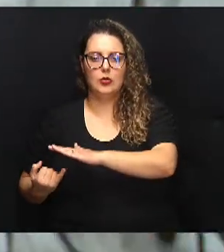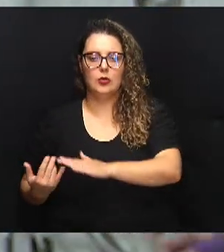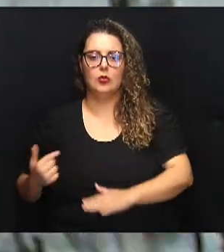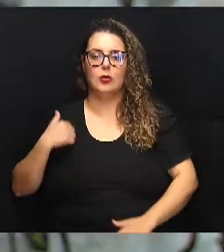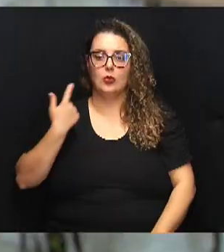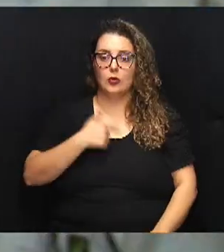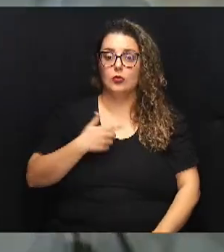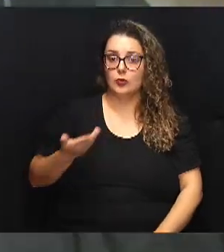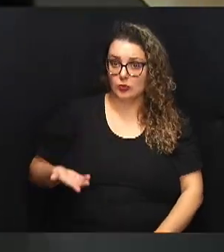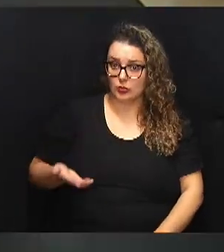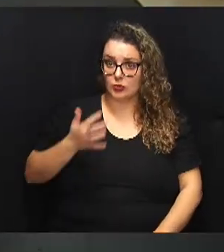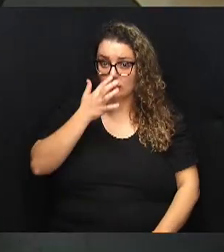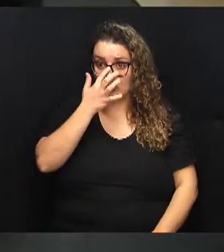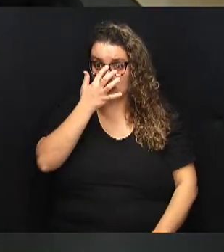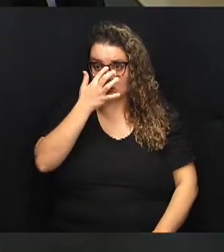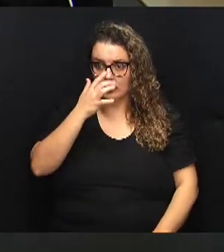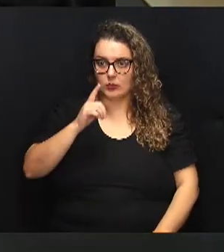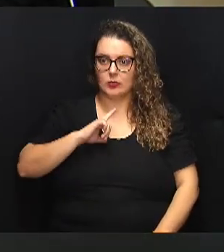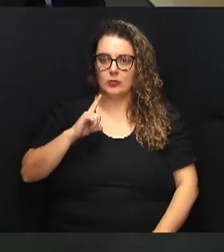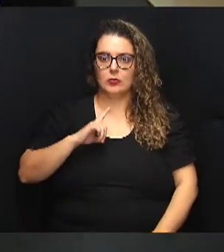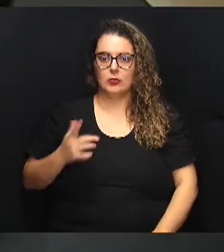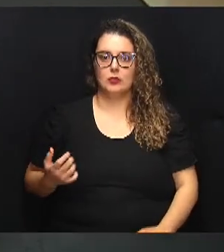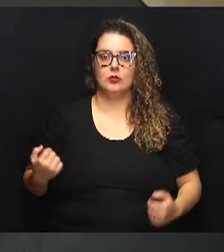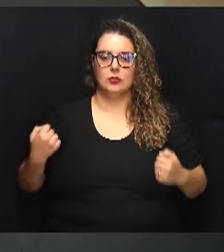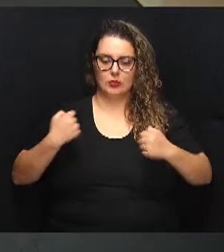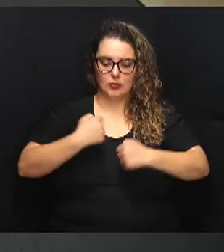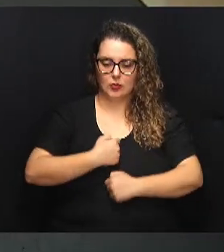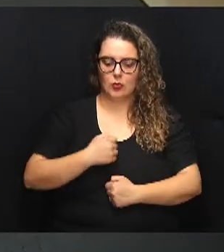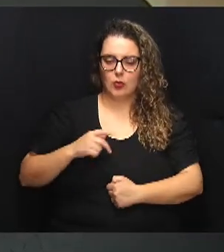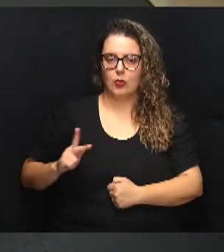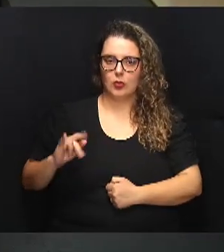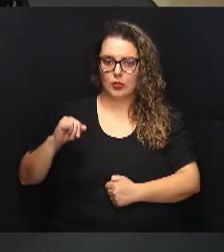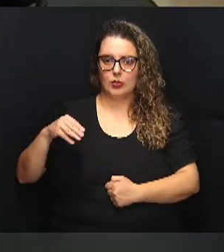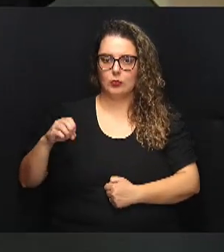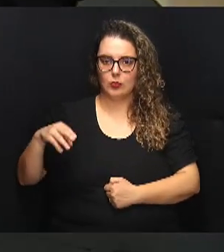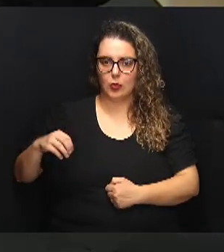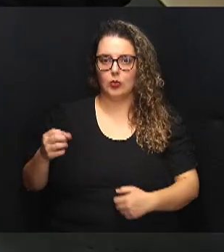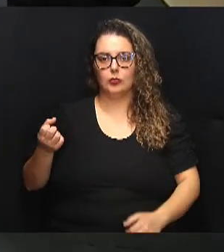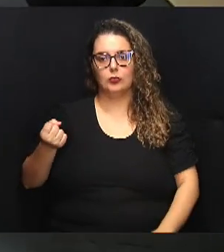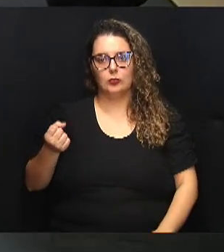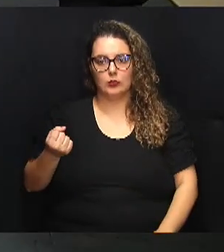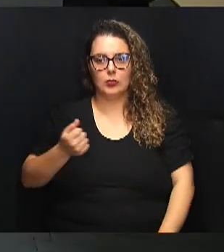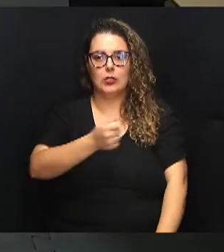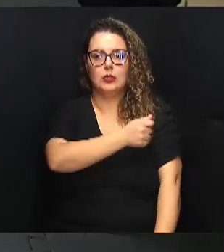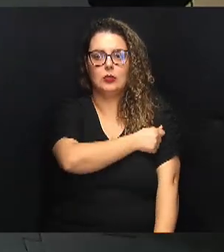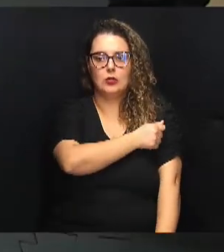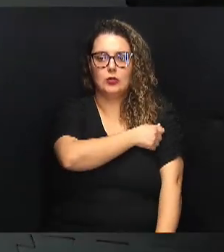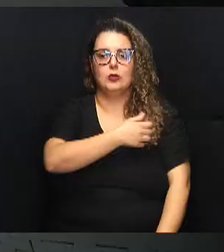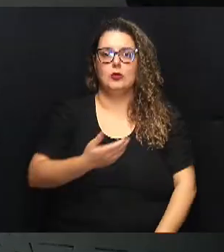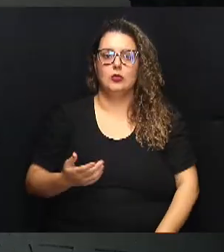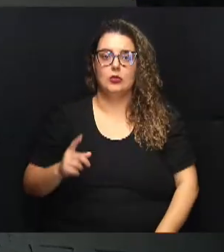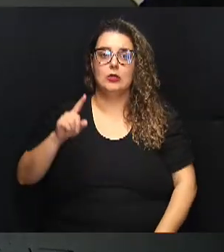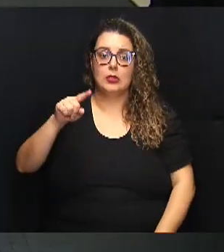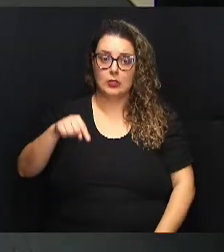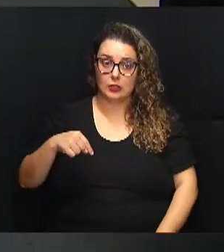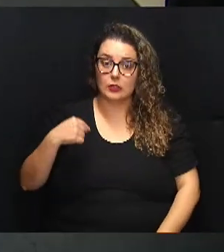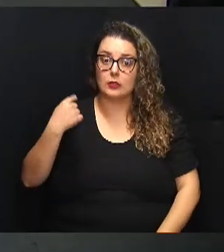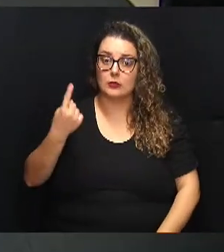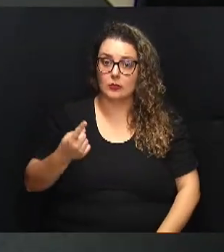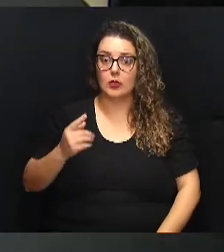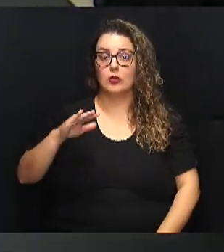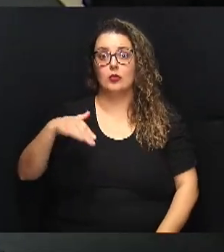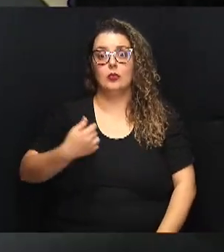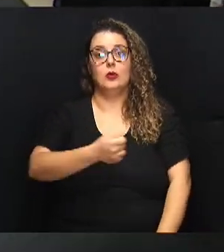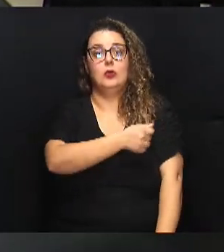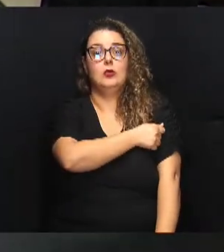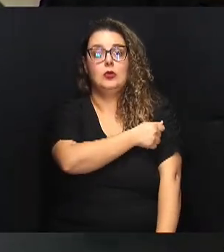nosso caso, a gente tem o uso do kimono, um kimono branco para os alunos, e posteriormente, quando o aluno ele